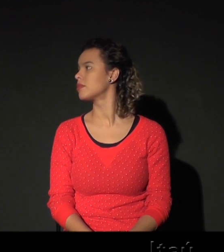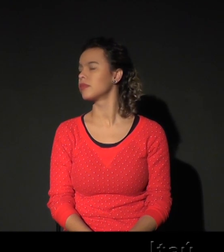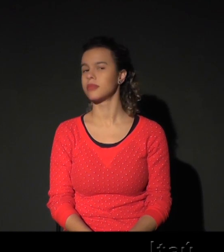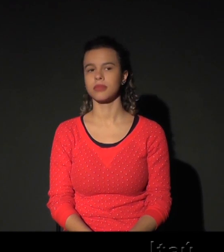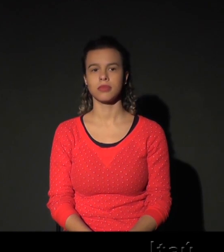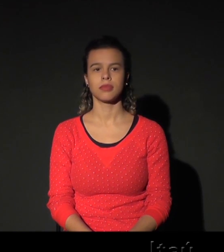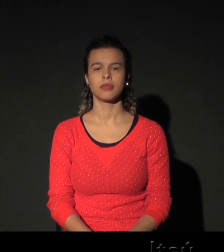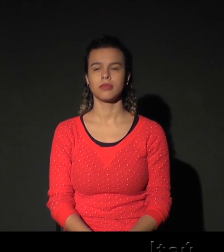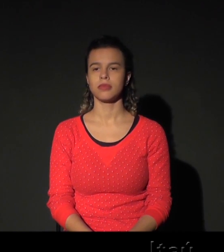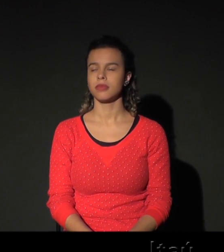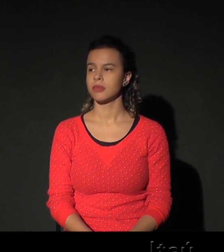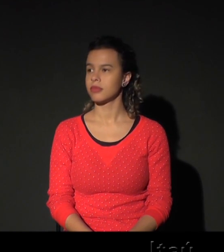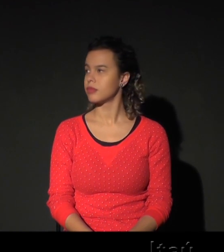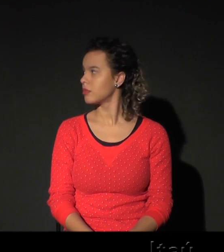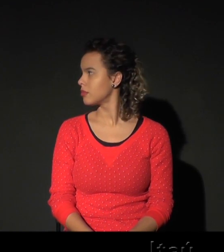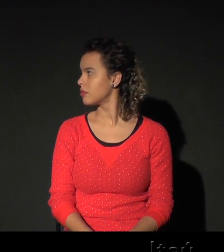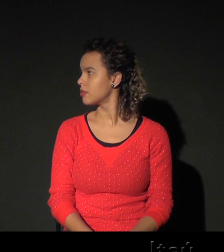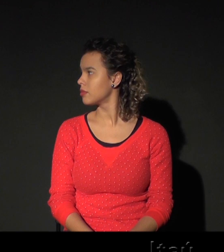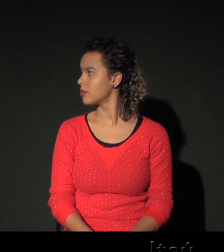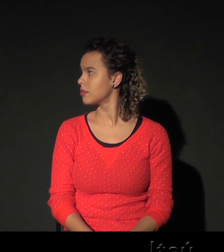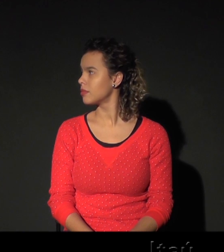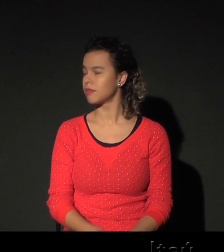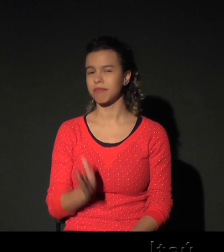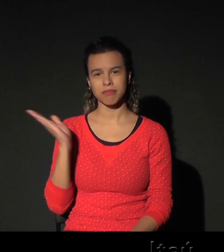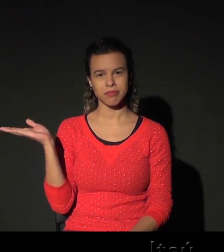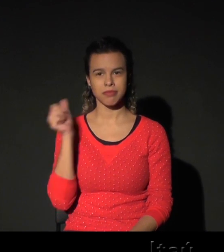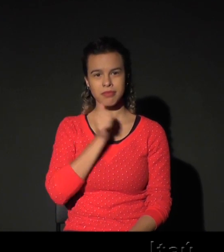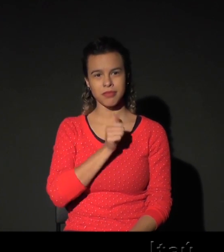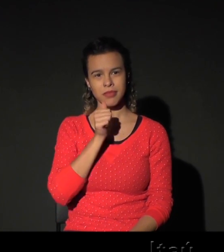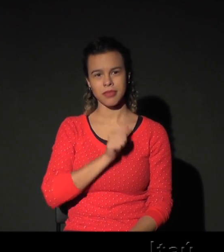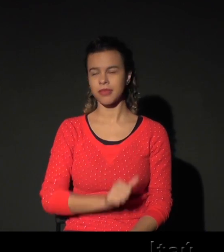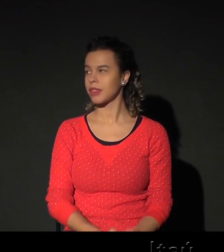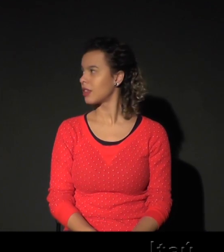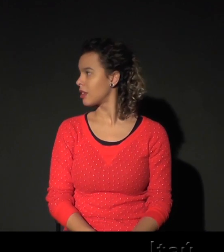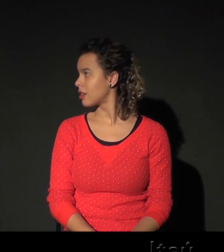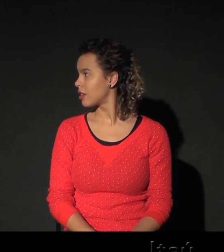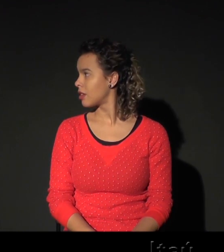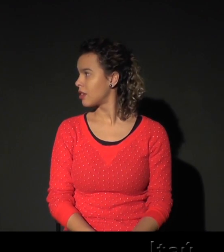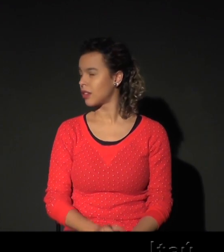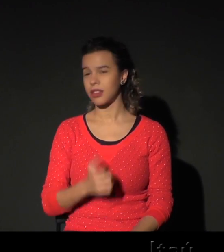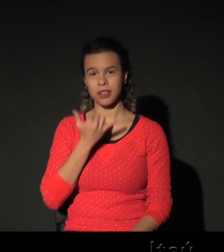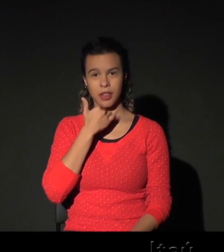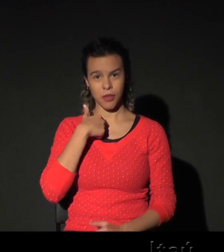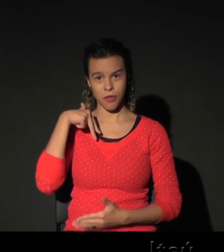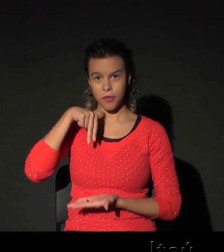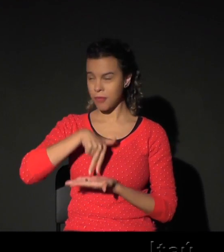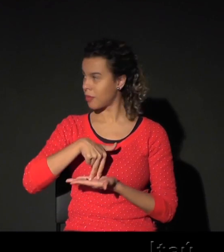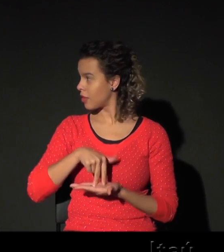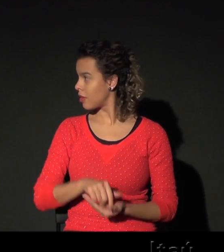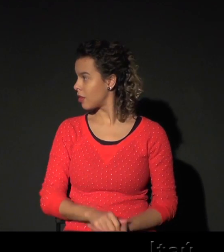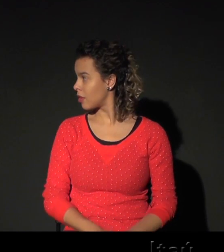obrigada agora a Ivana aqui para usar